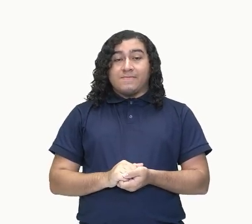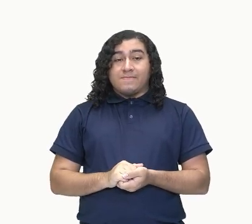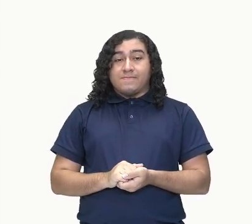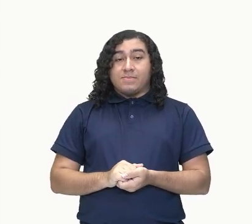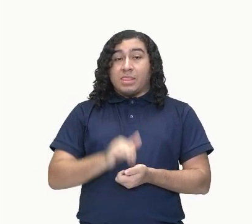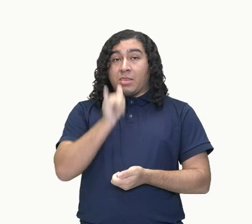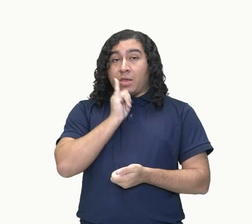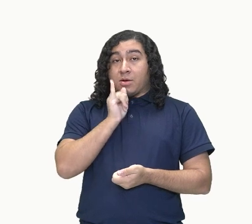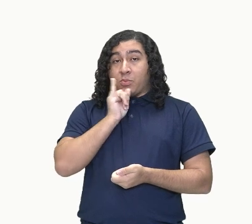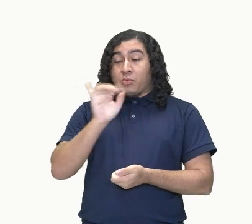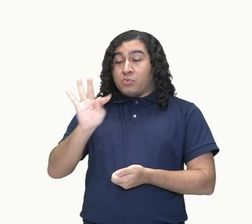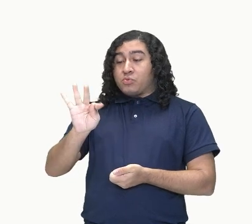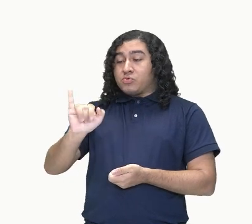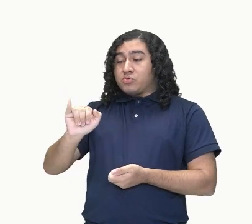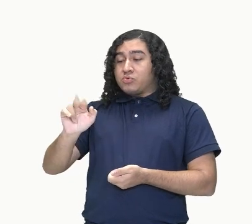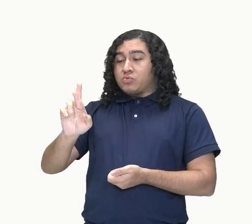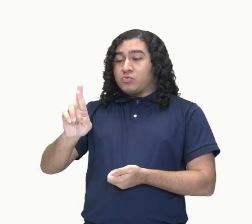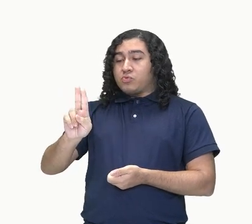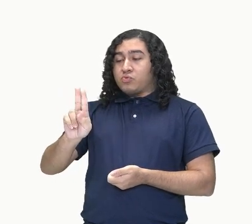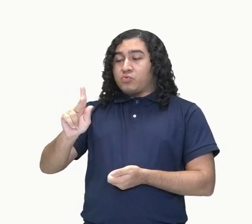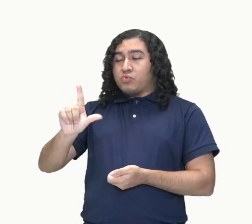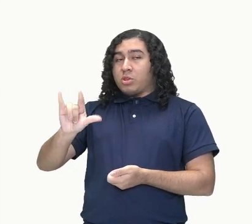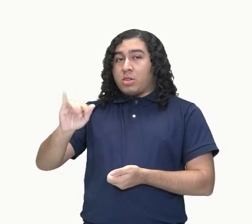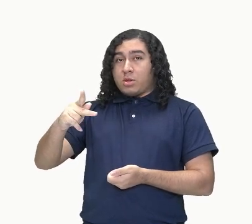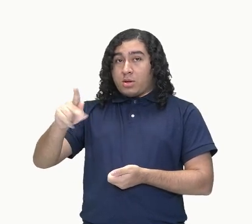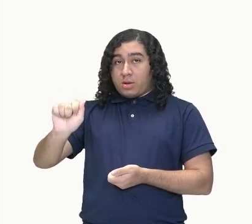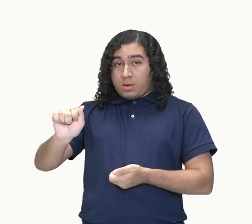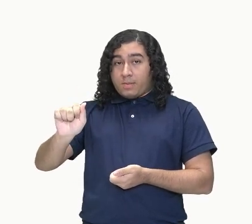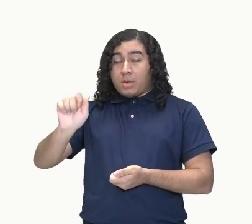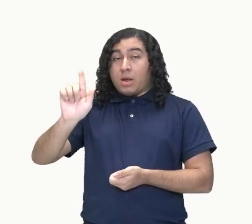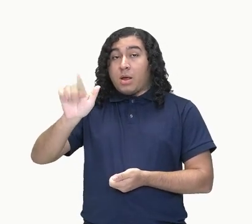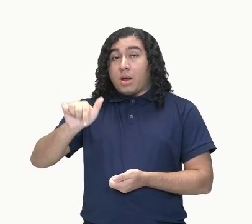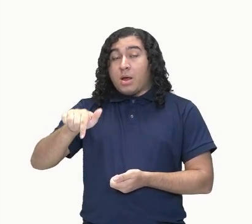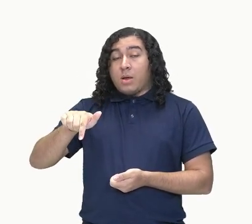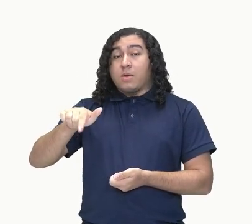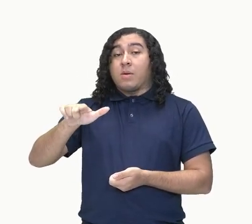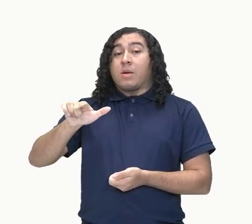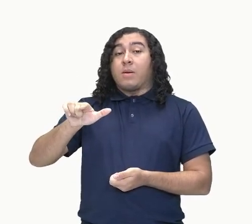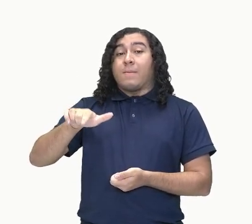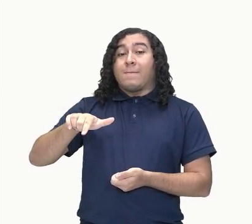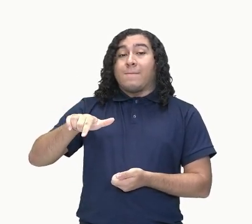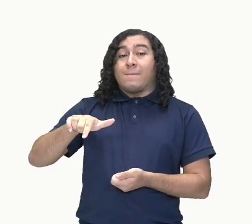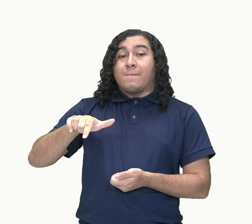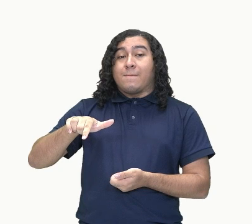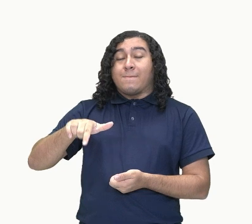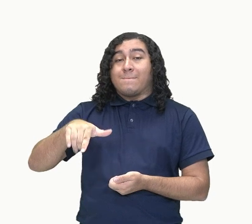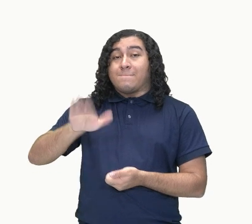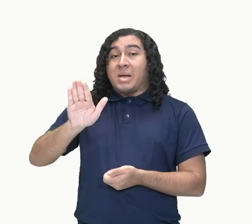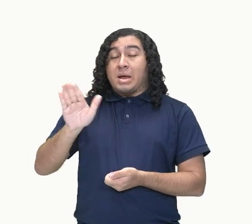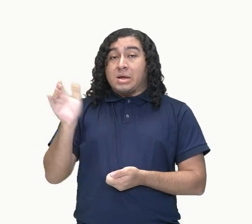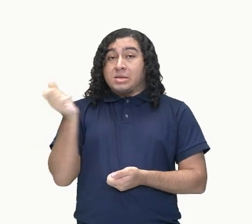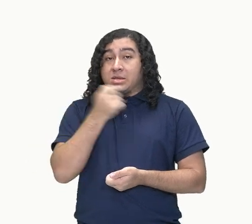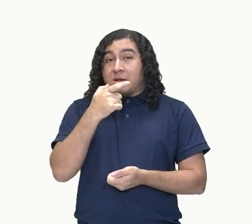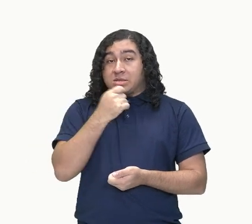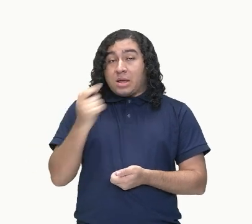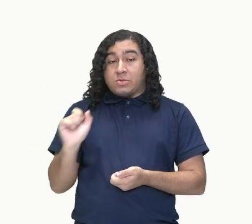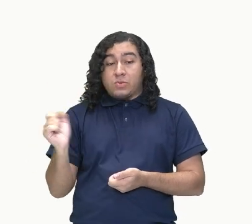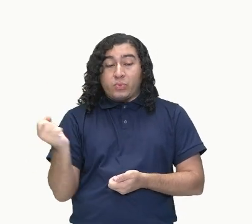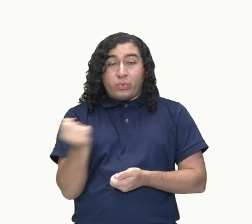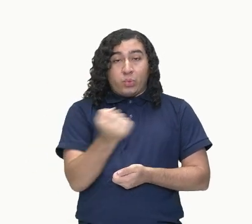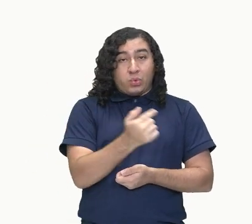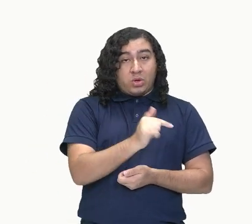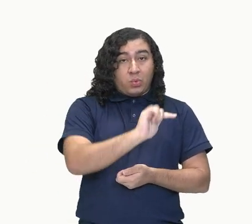Tirulipa is funnier than Tiririca. São dois comediantes aqui,